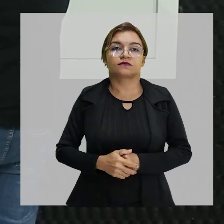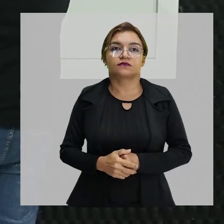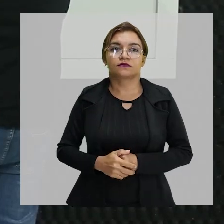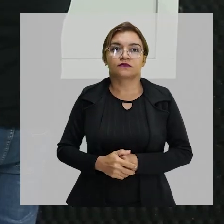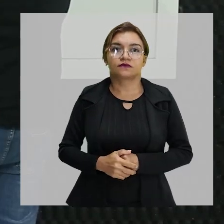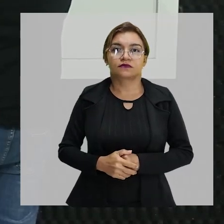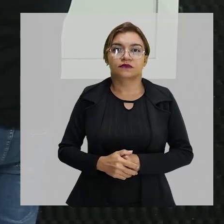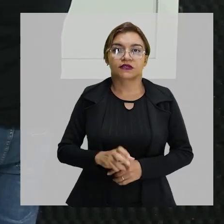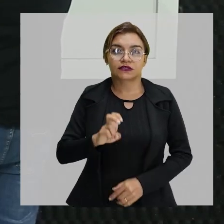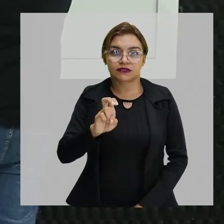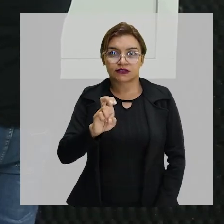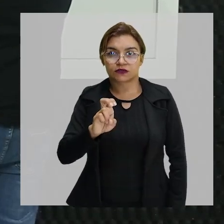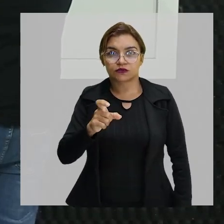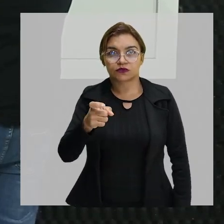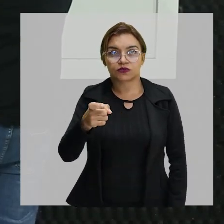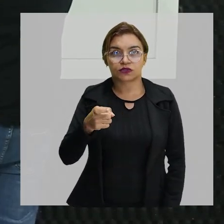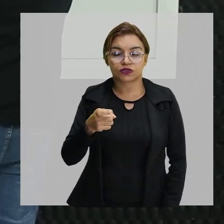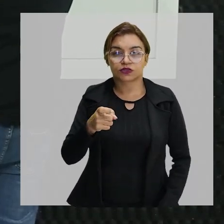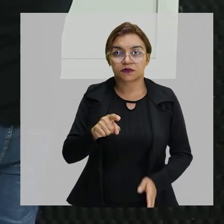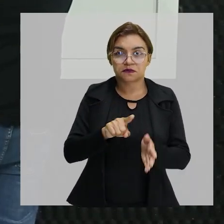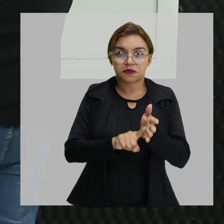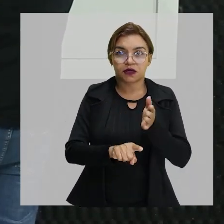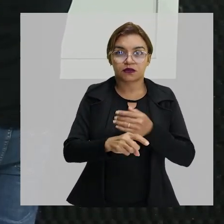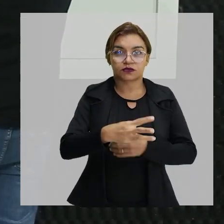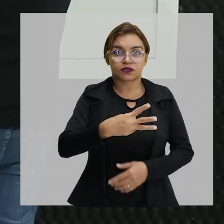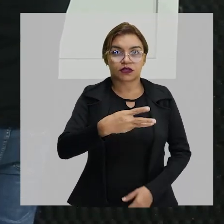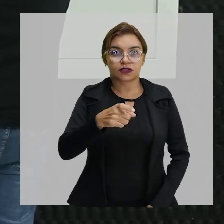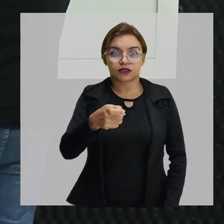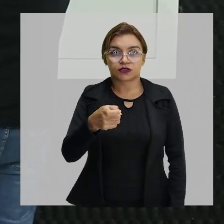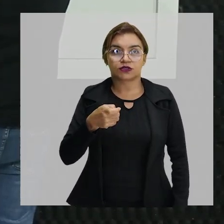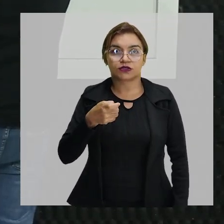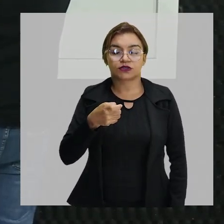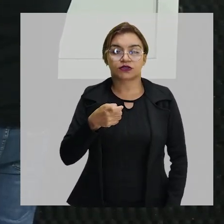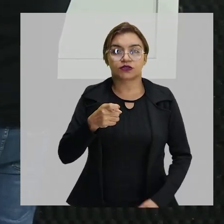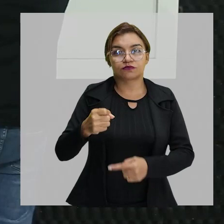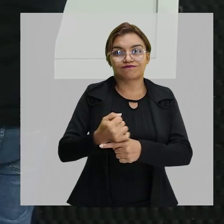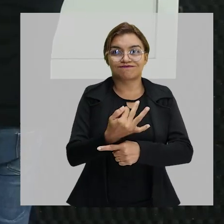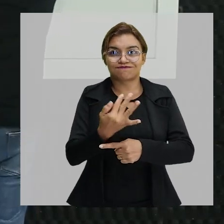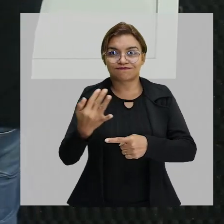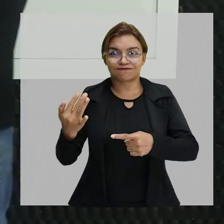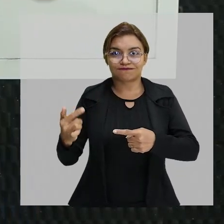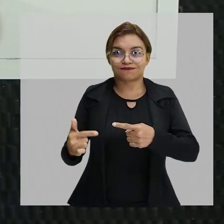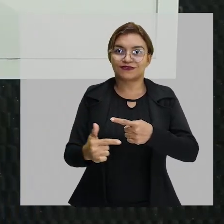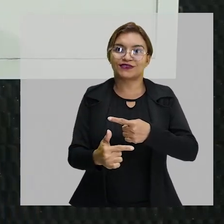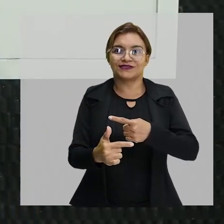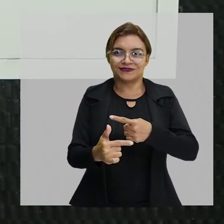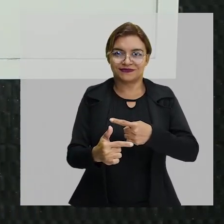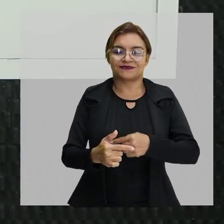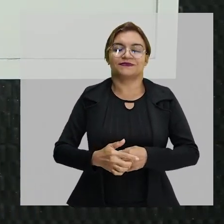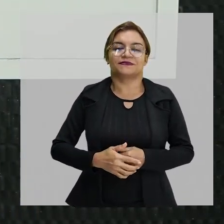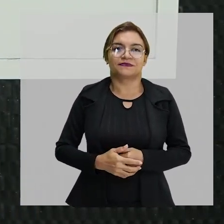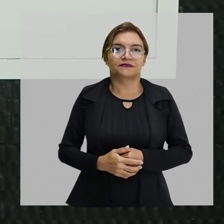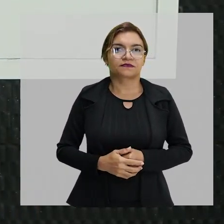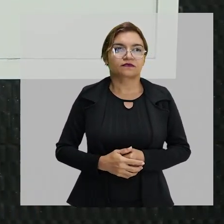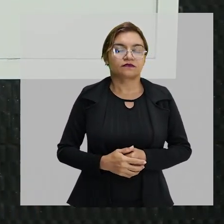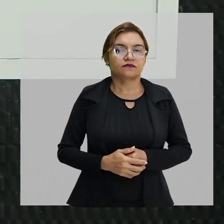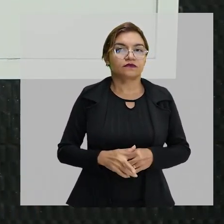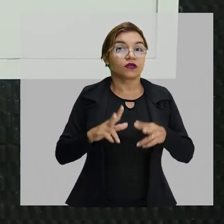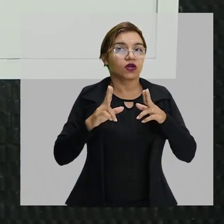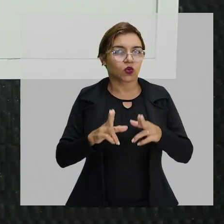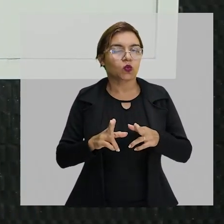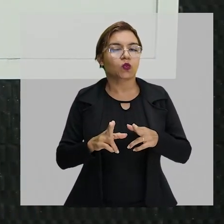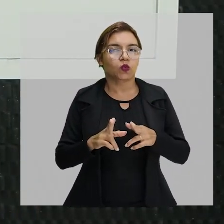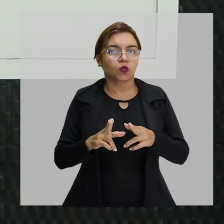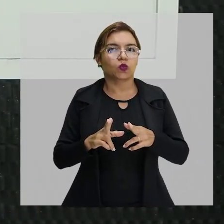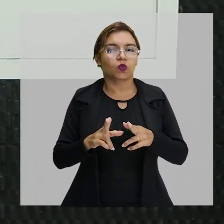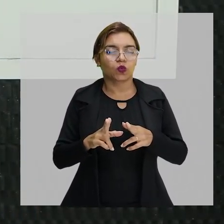de 5x menos 3x dividido por 2. Da mesma forma que